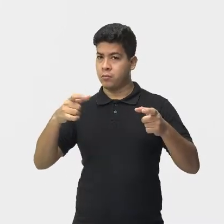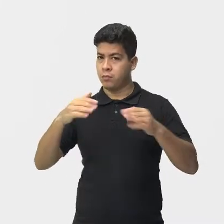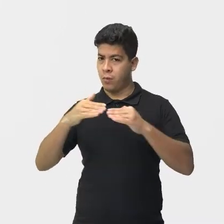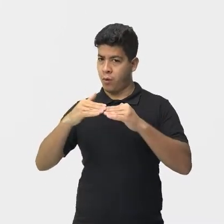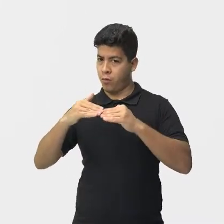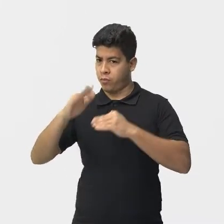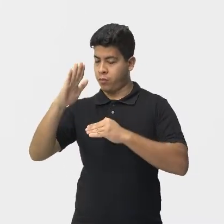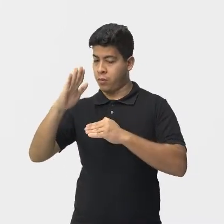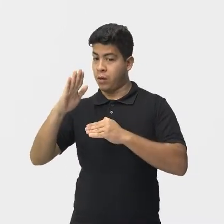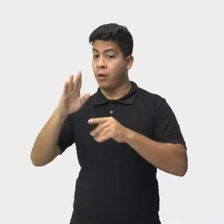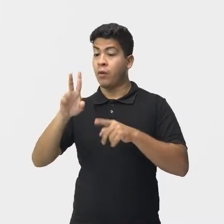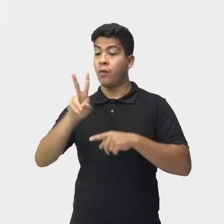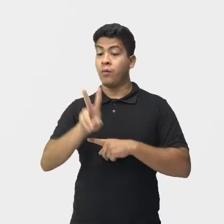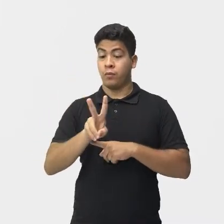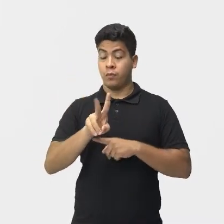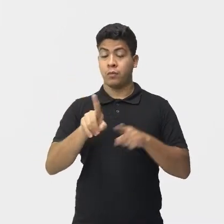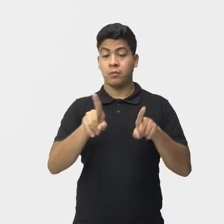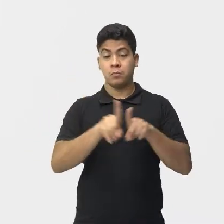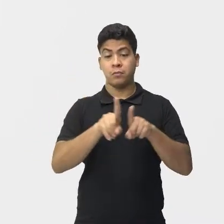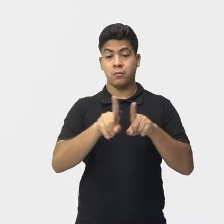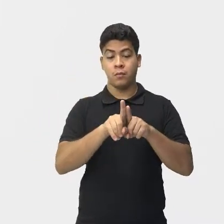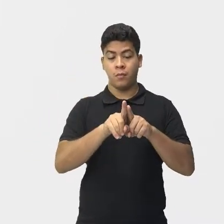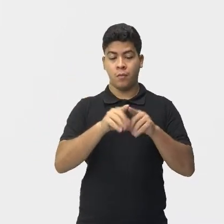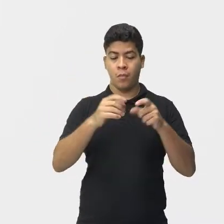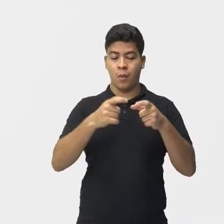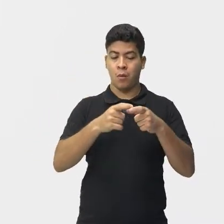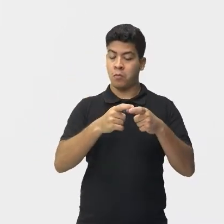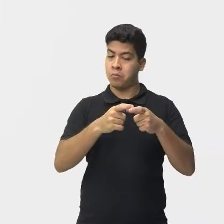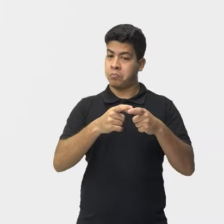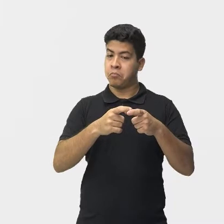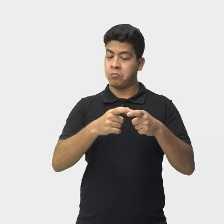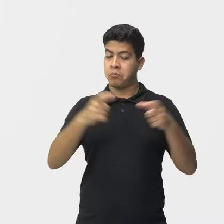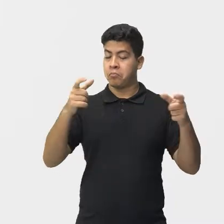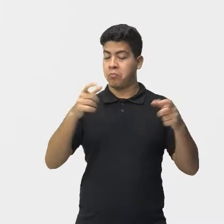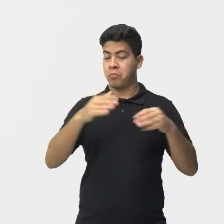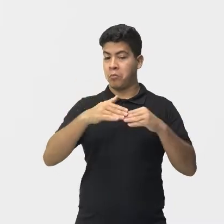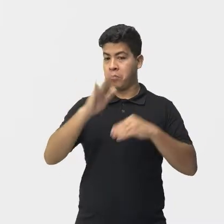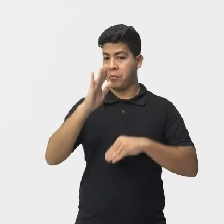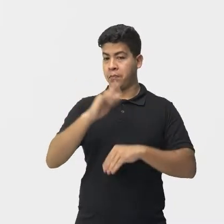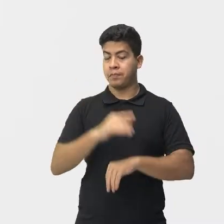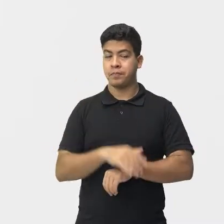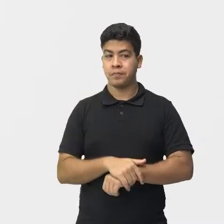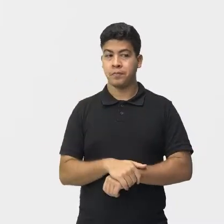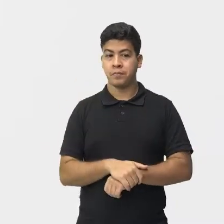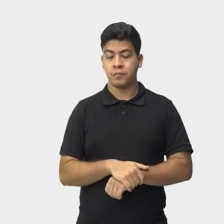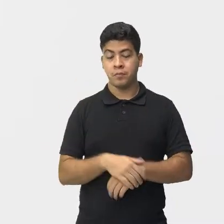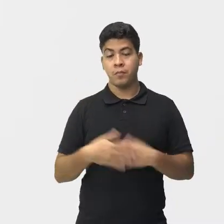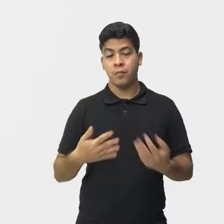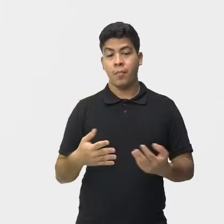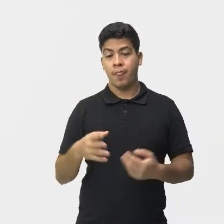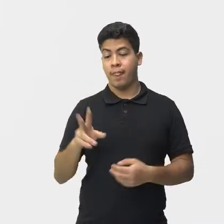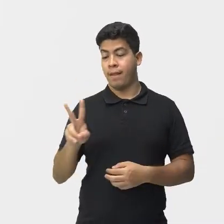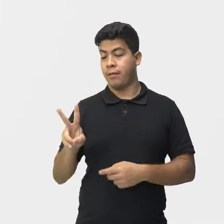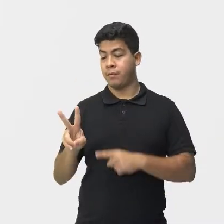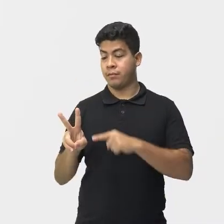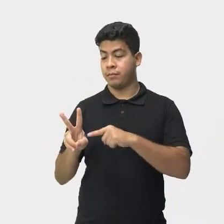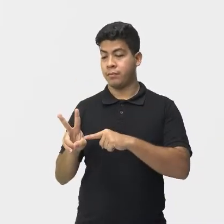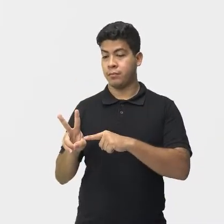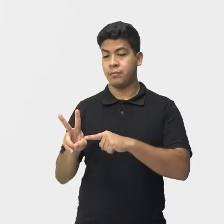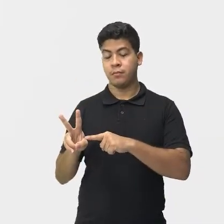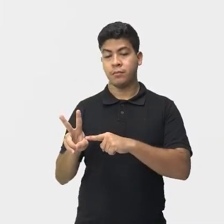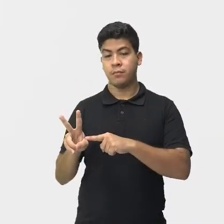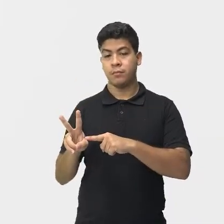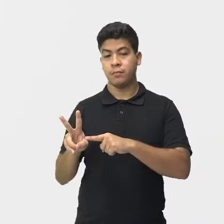porque são grandezas aí ditas diretamente proporcionais. E aqui V1 é o volume inicial, volume no ponto